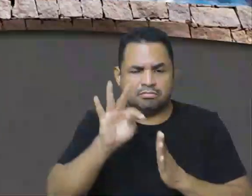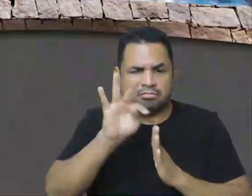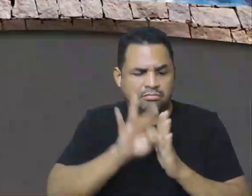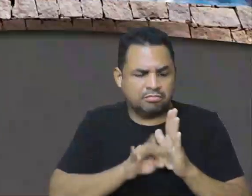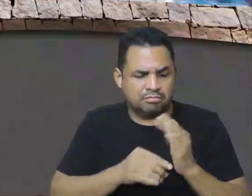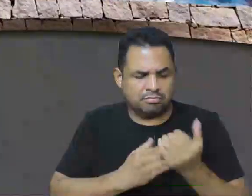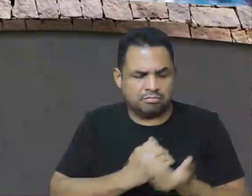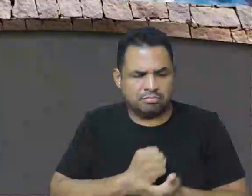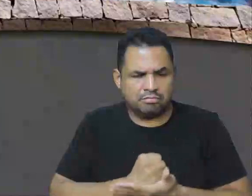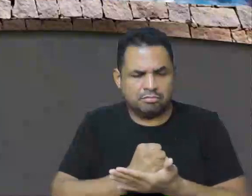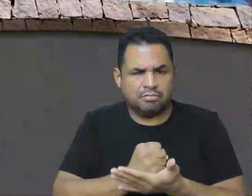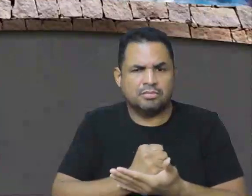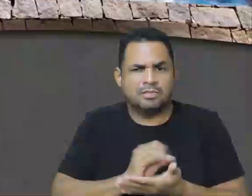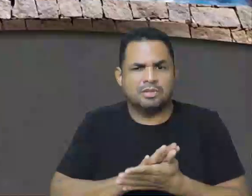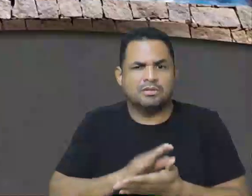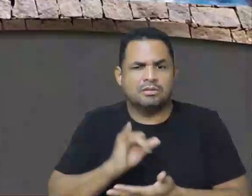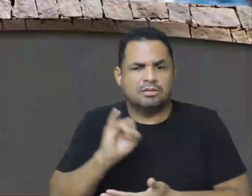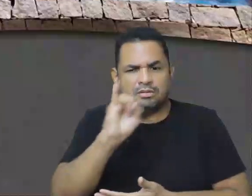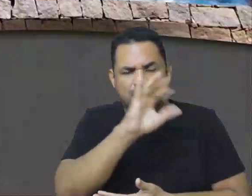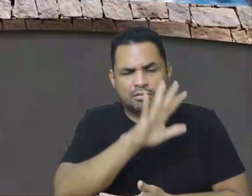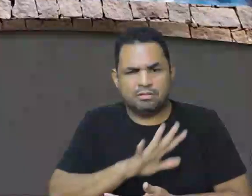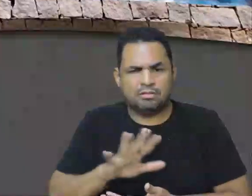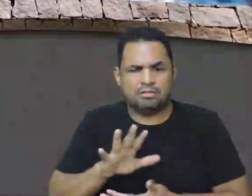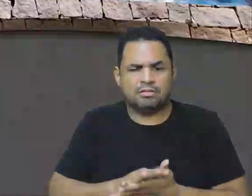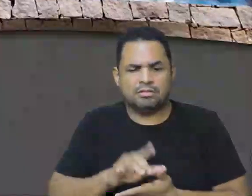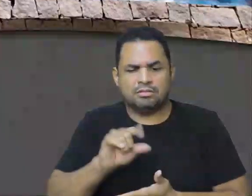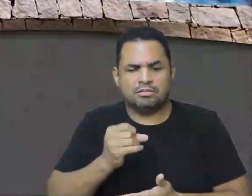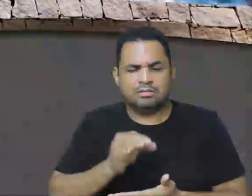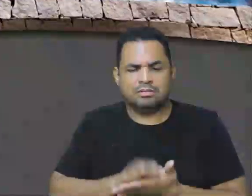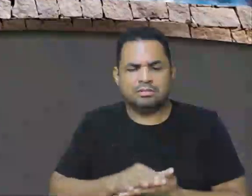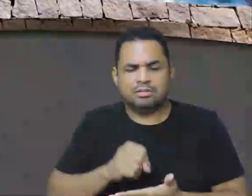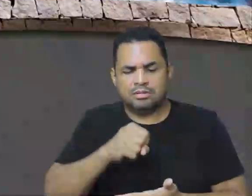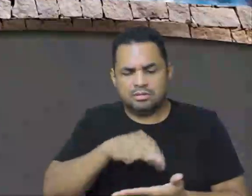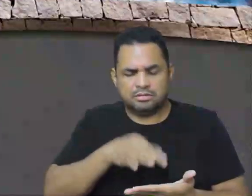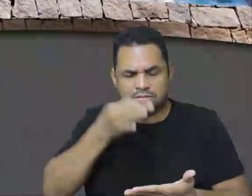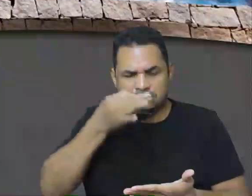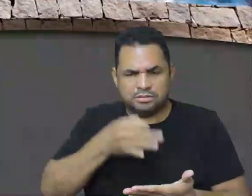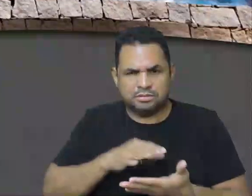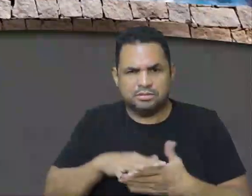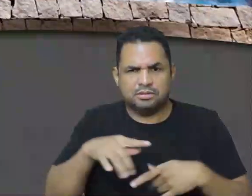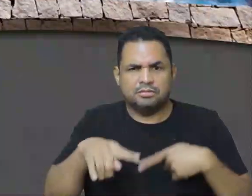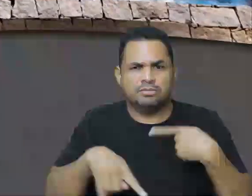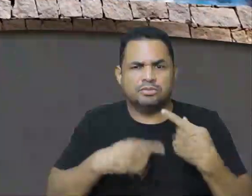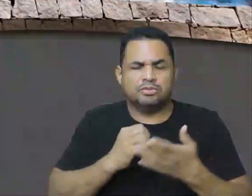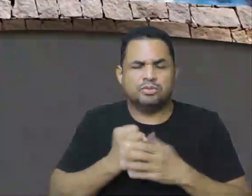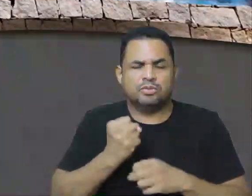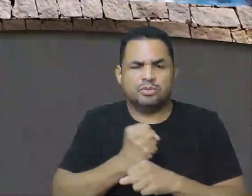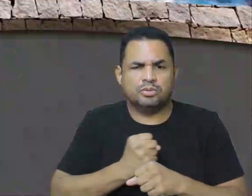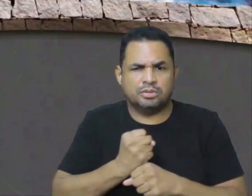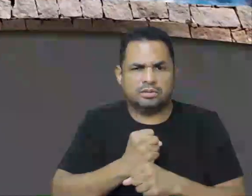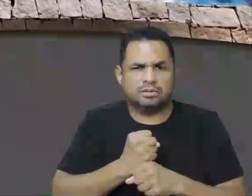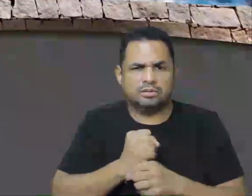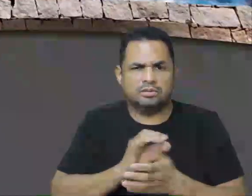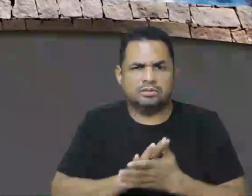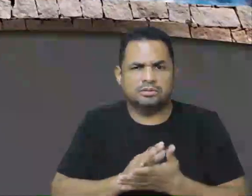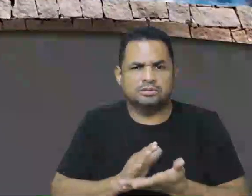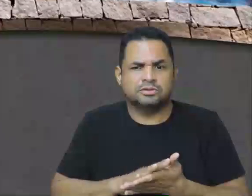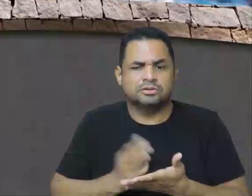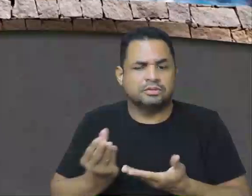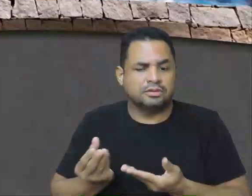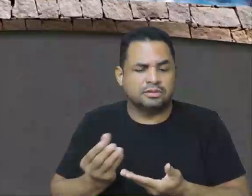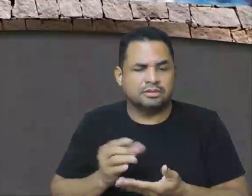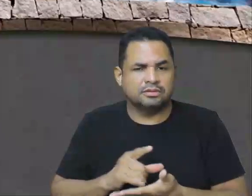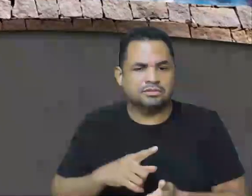apoio ou à imagem para marcar a questão correta. E no próximo ano, eu tenho certeza que a gente só vai